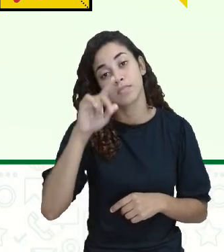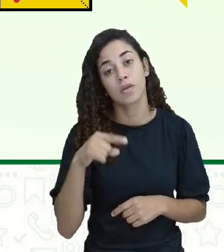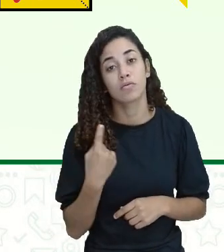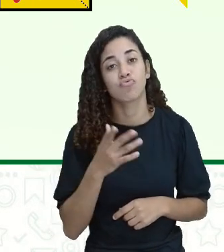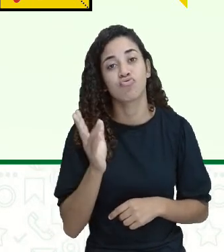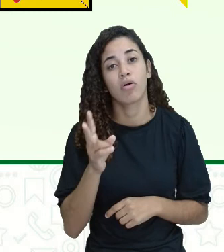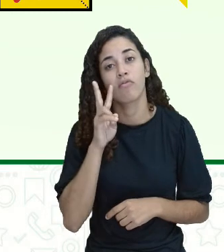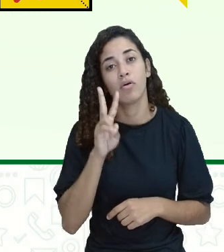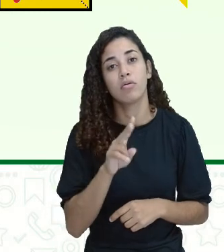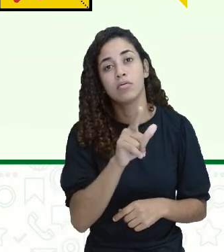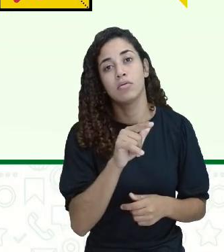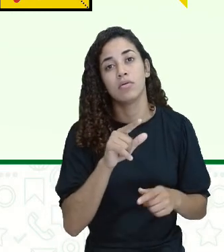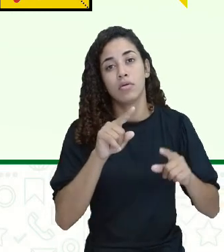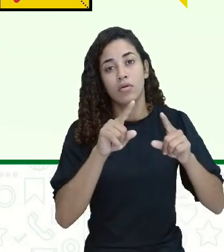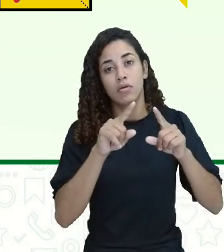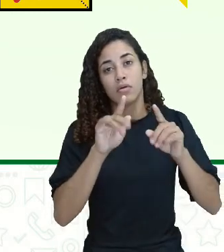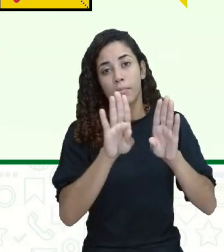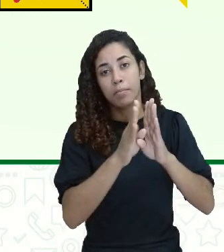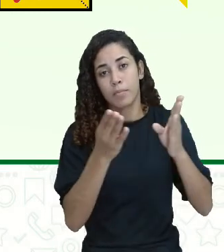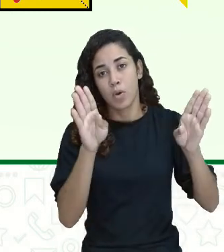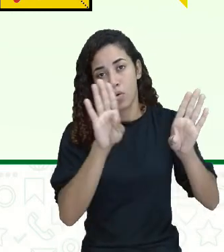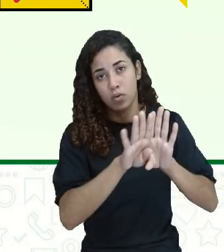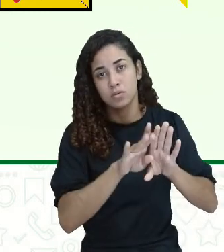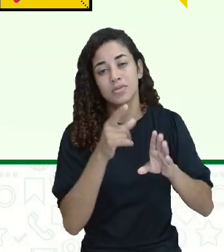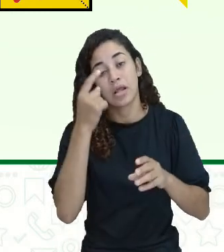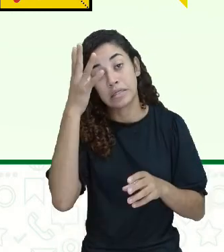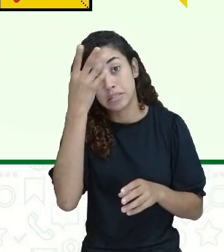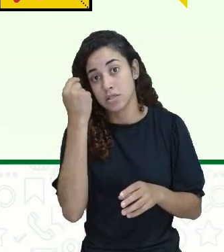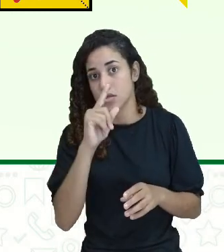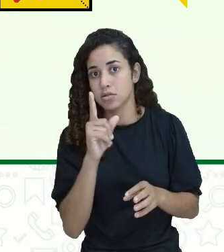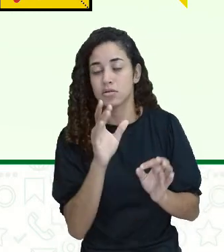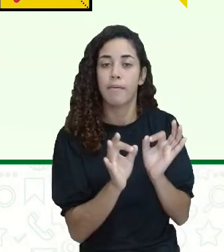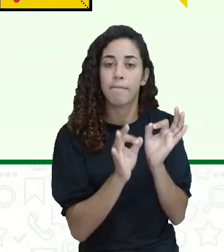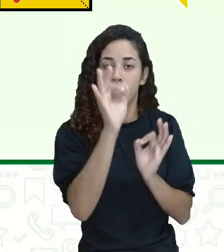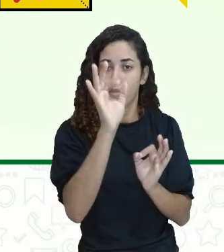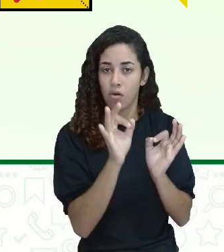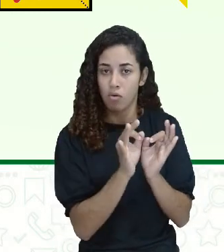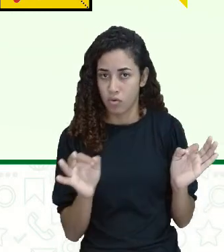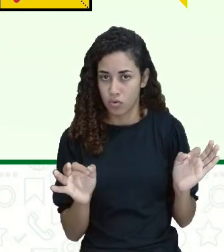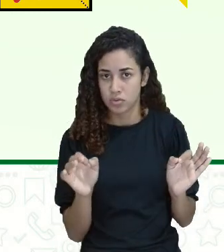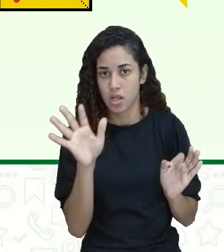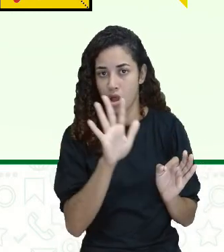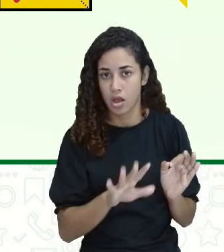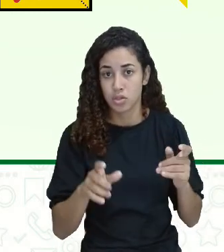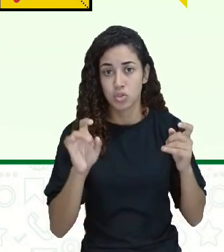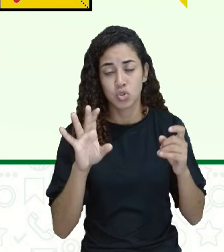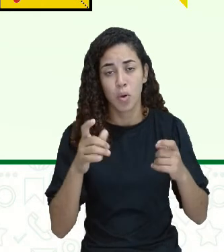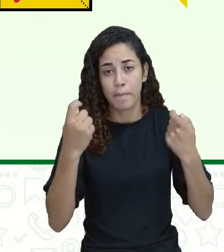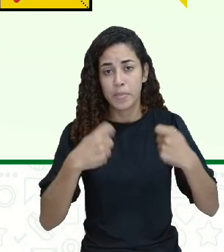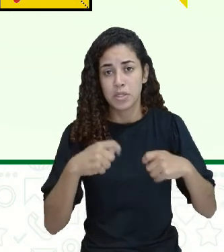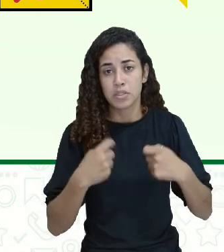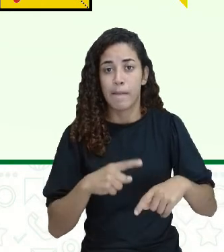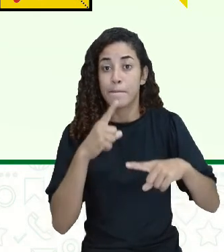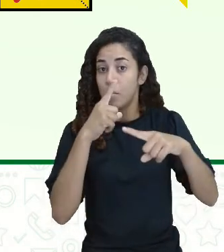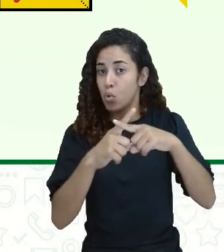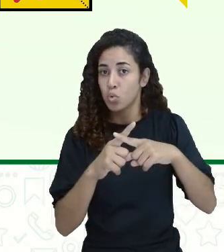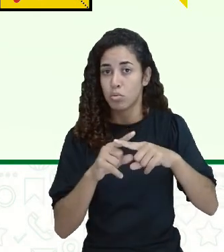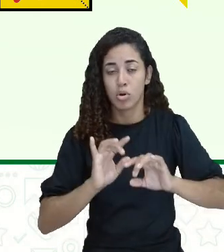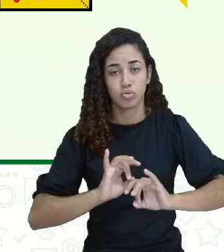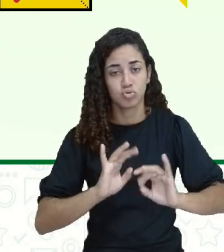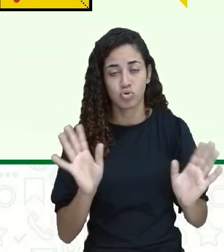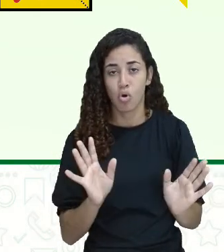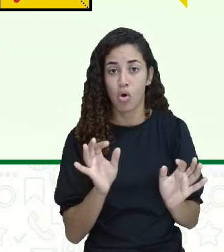porta, né? Não esqueçam que a medida da porta, para você saber a área da porta, você só precisa multiplicar